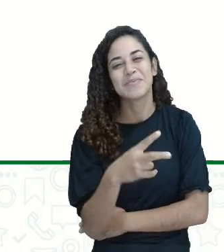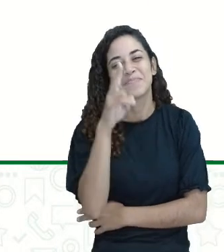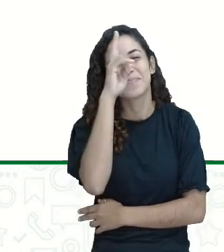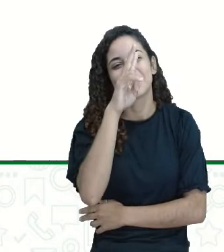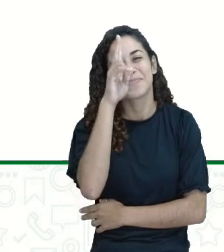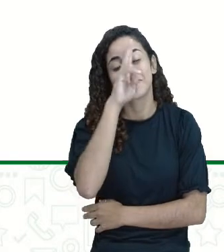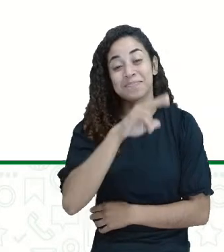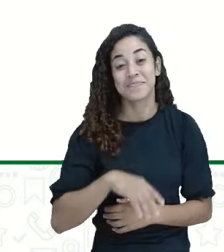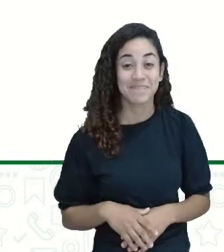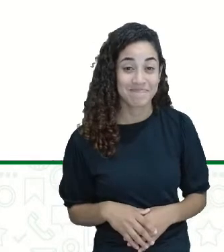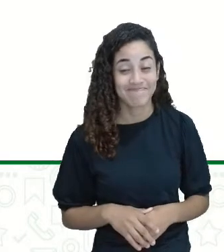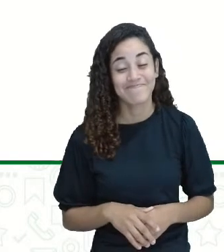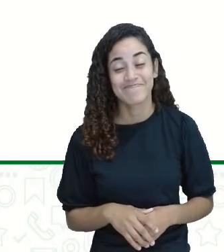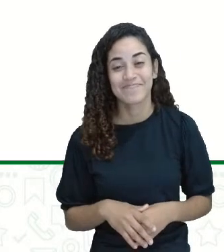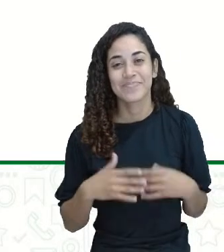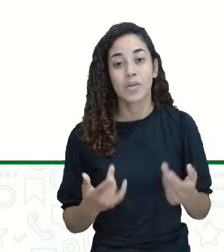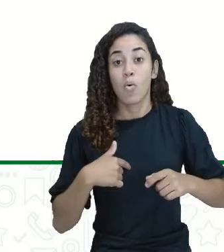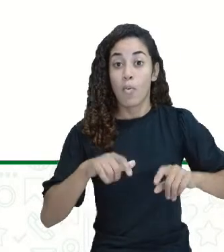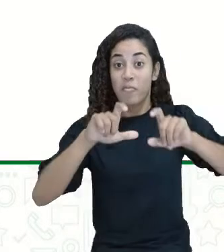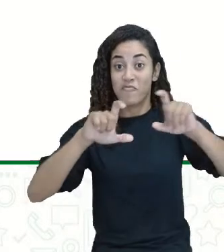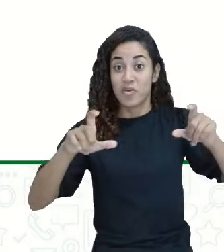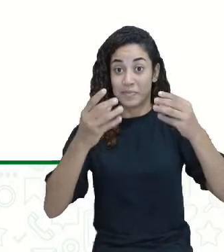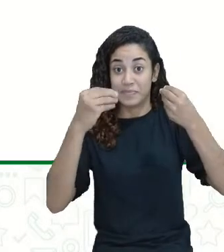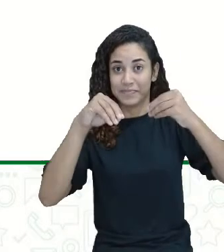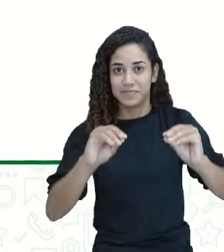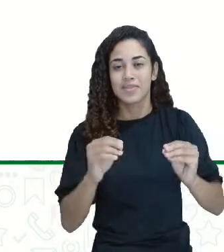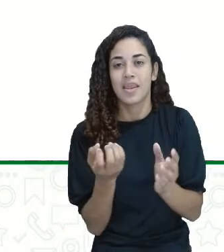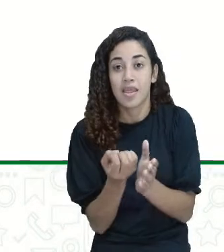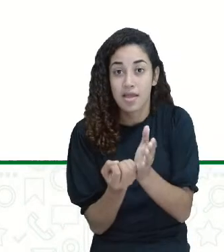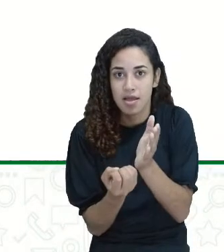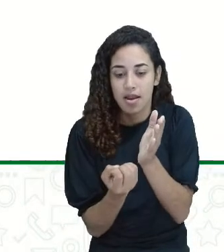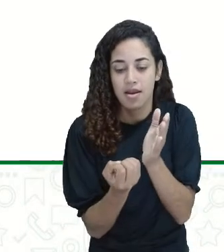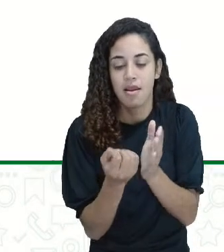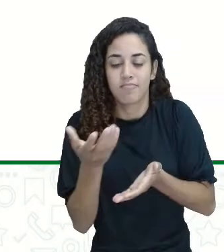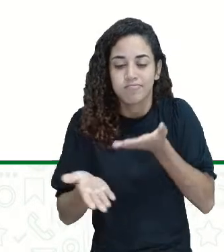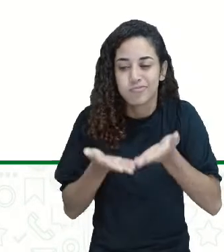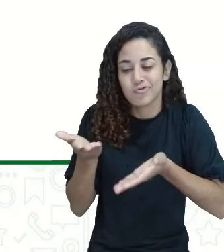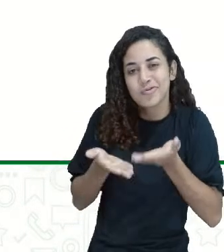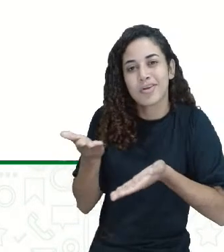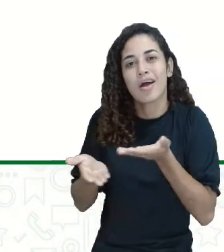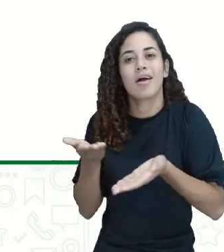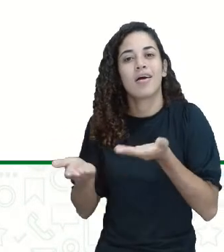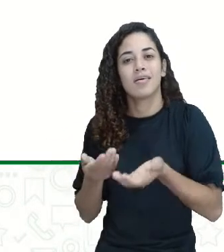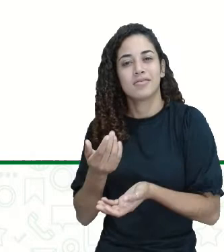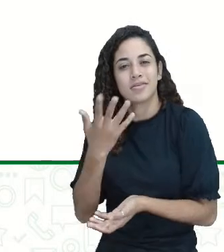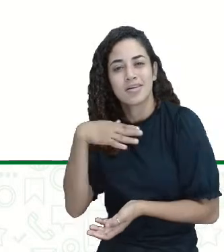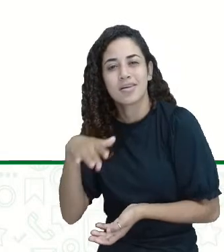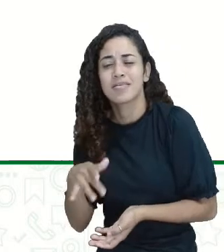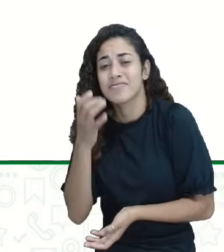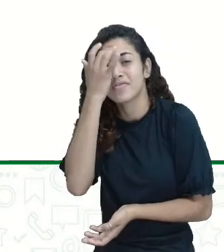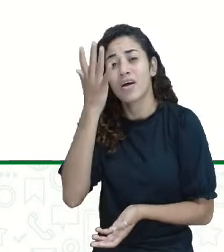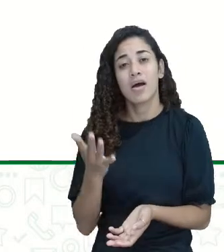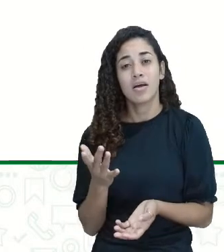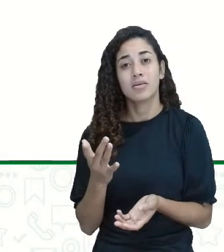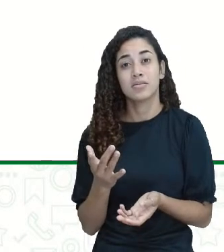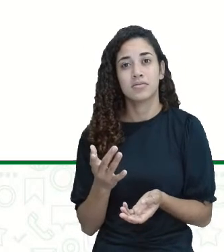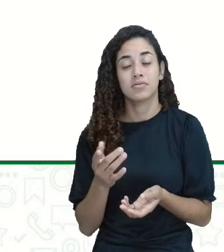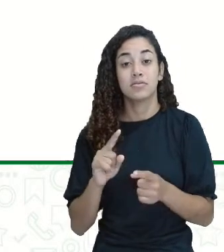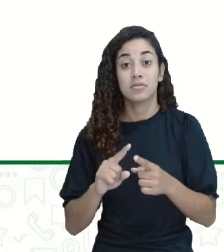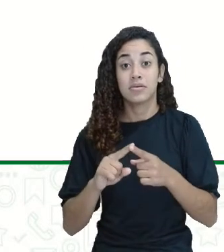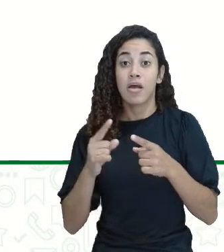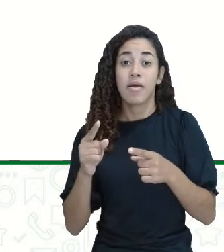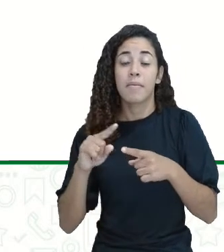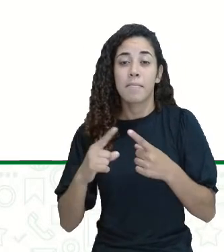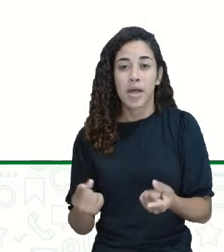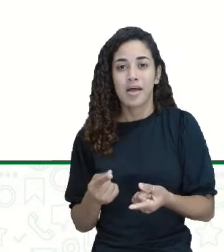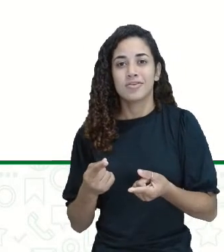recordar. Então, vê, eu botei essa frase aí. Criar uma criança é fácil. Basta satisfazê-lhes as